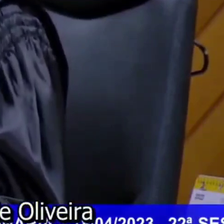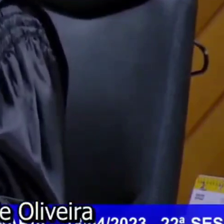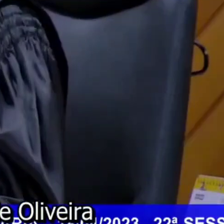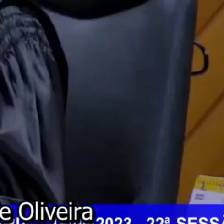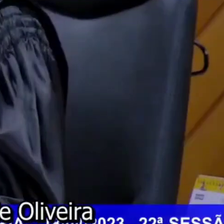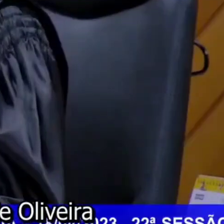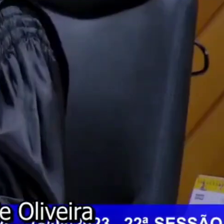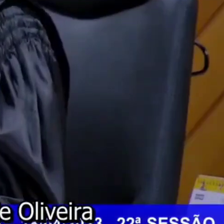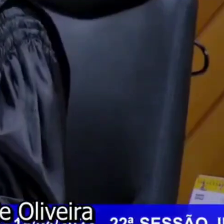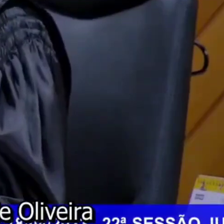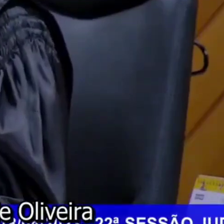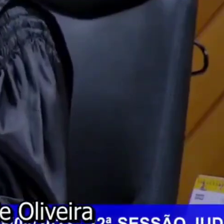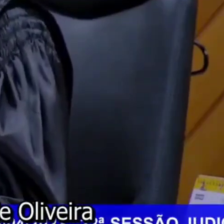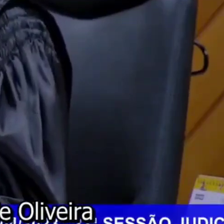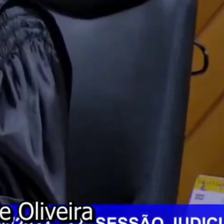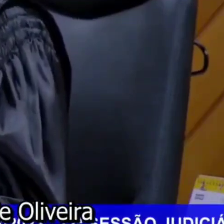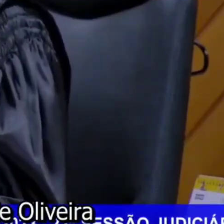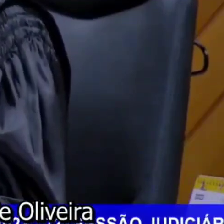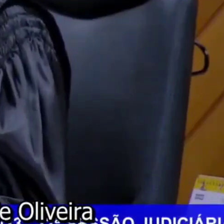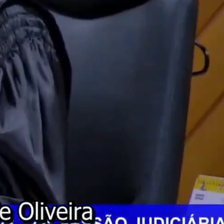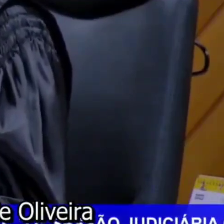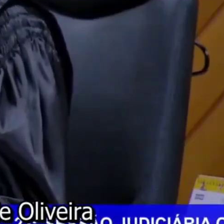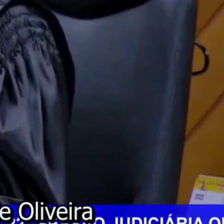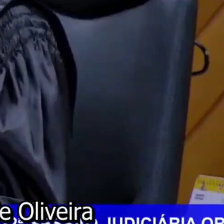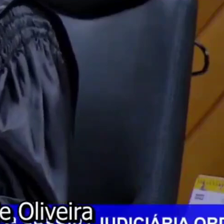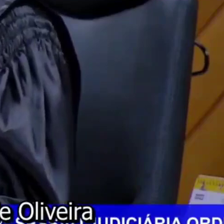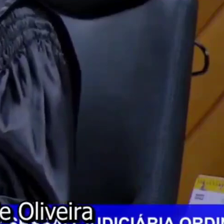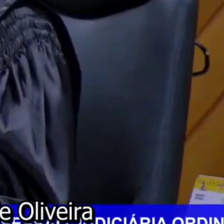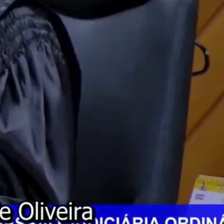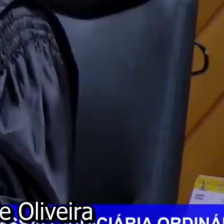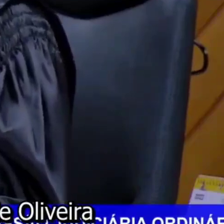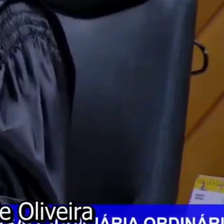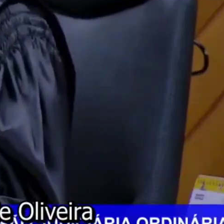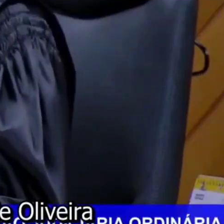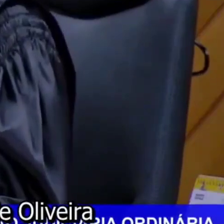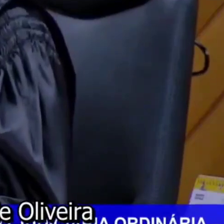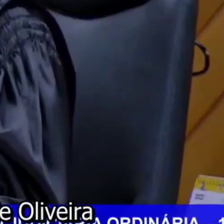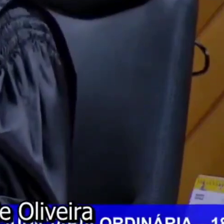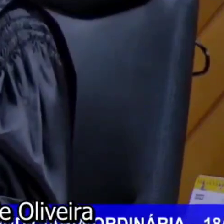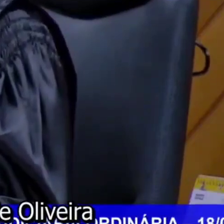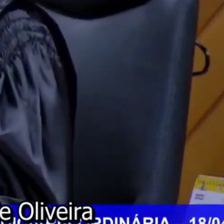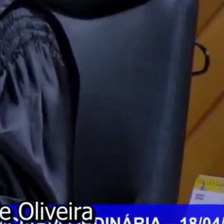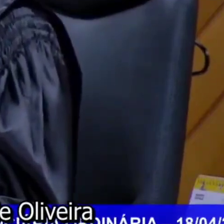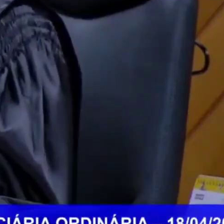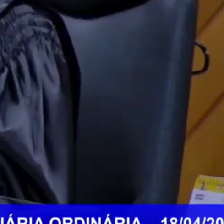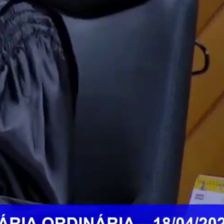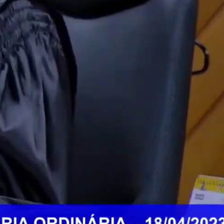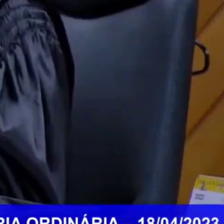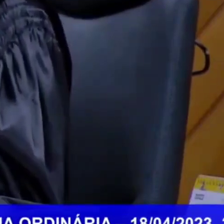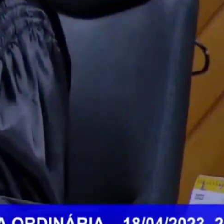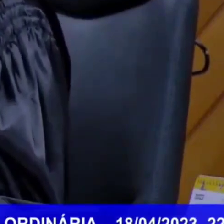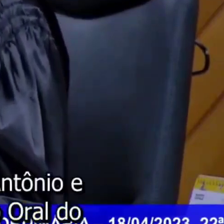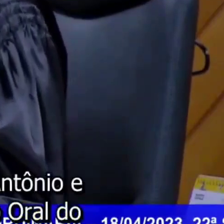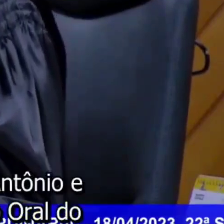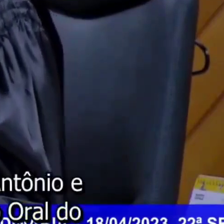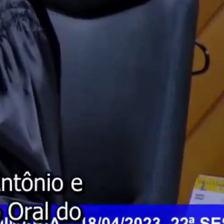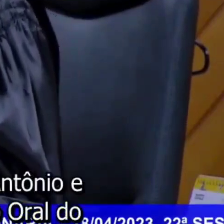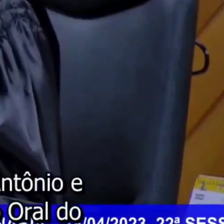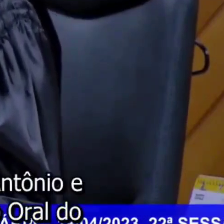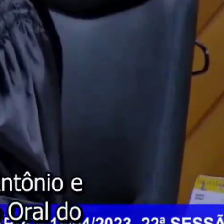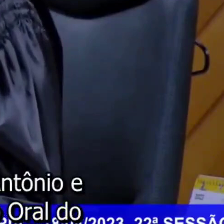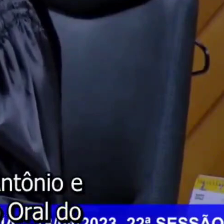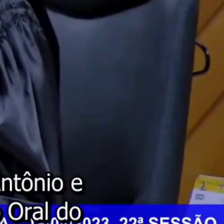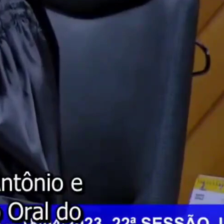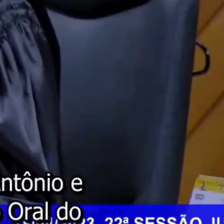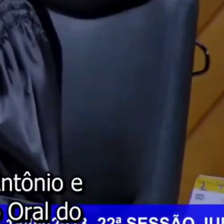José Luiz de França Pena e Ana Girlene Dias de Oliveira. O relator